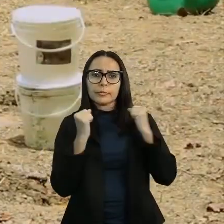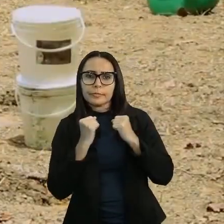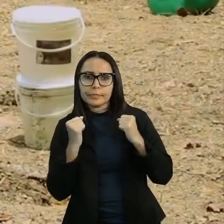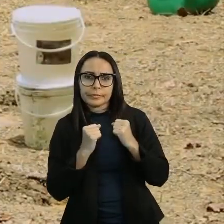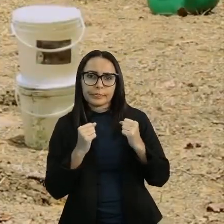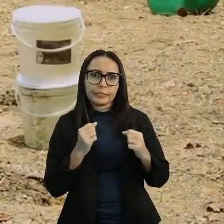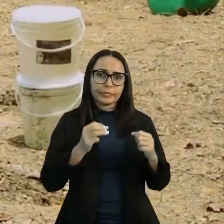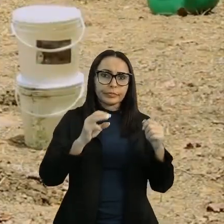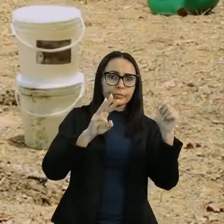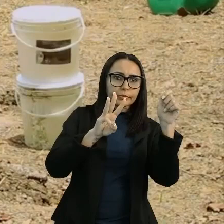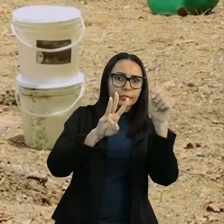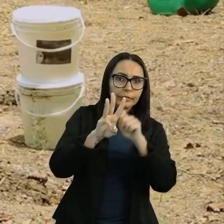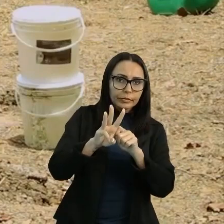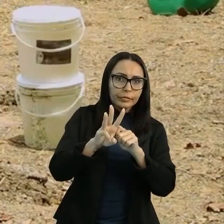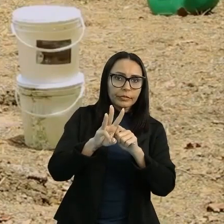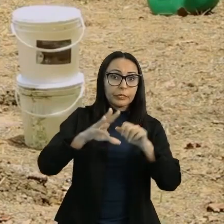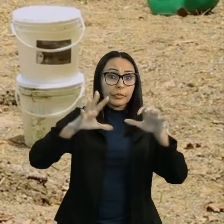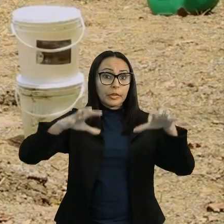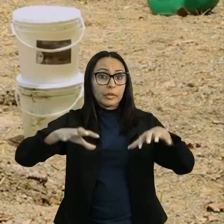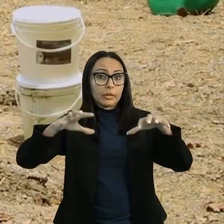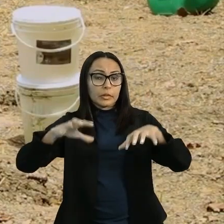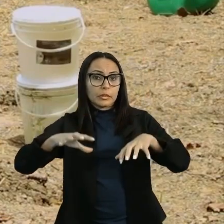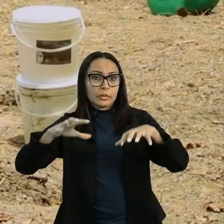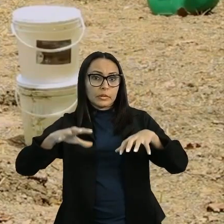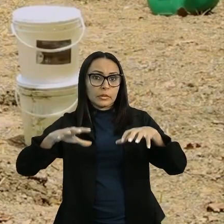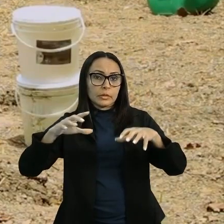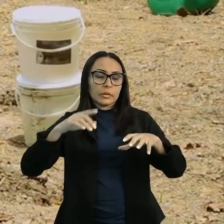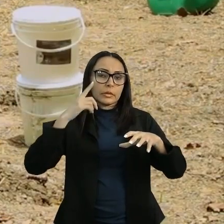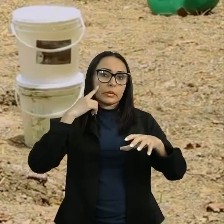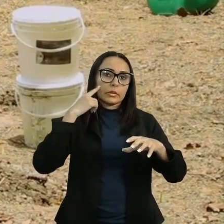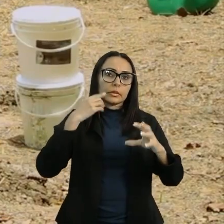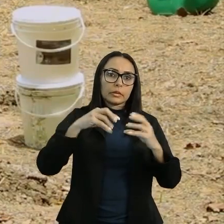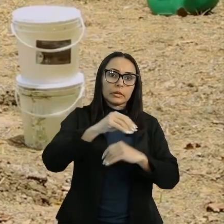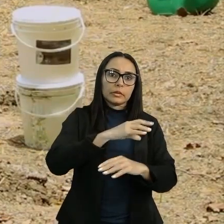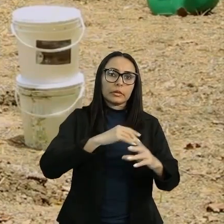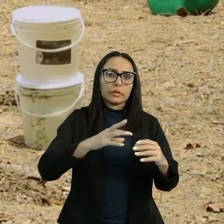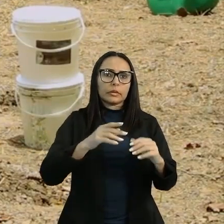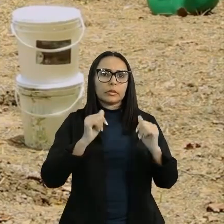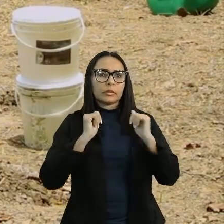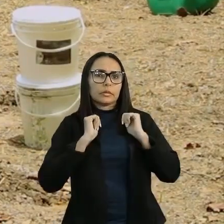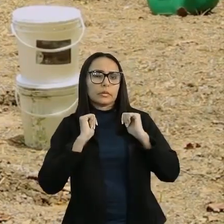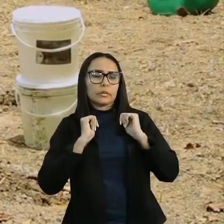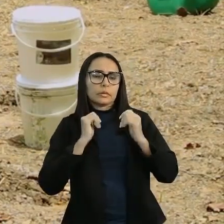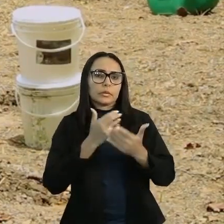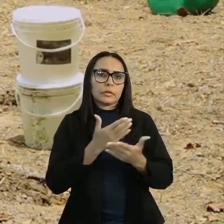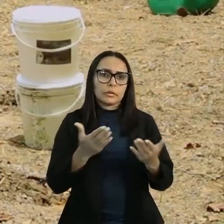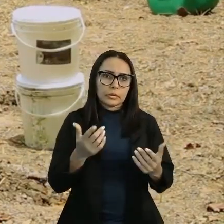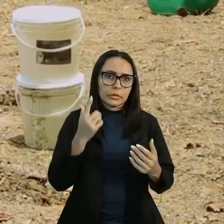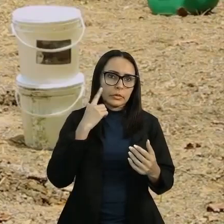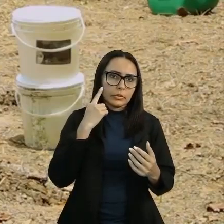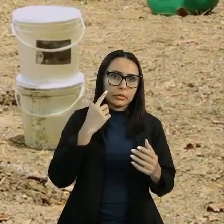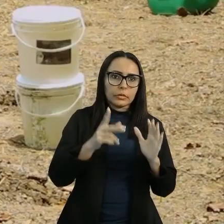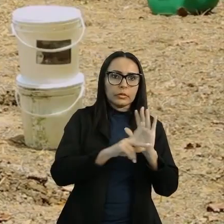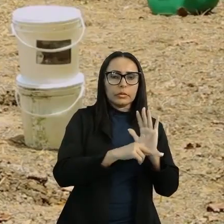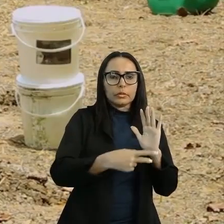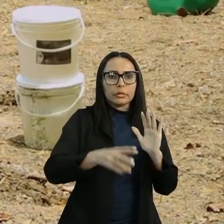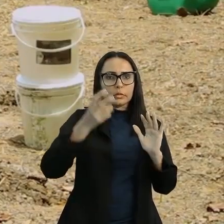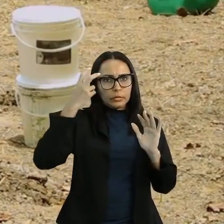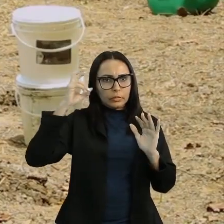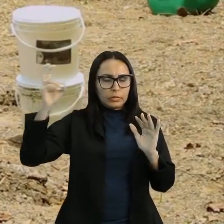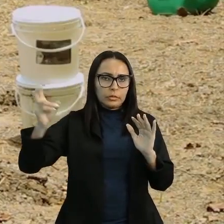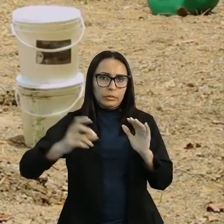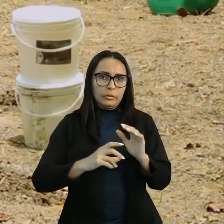dá força e nutriente nós temos os nossos vegetais, hortaliças e frutas. Então é muito legal a permacultura e